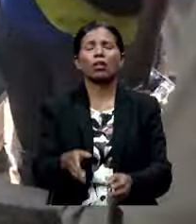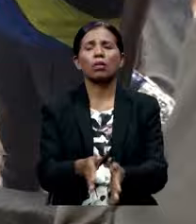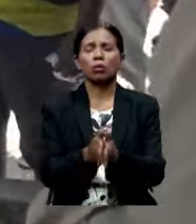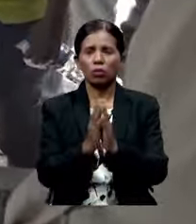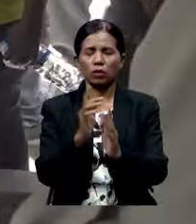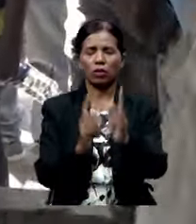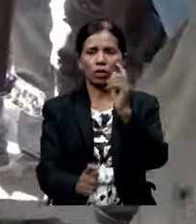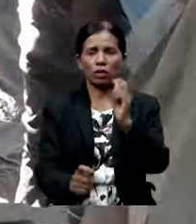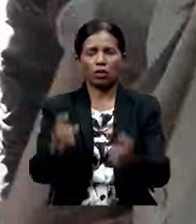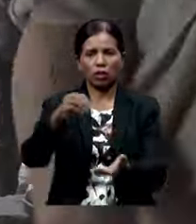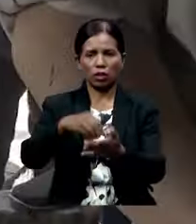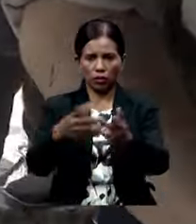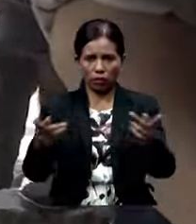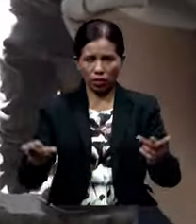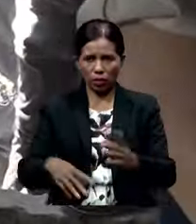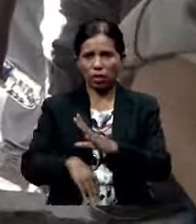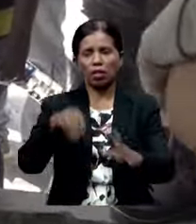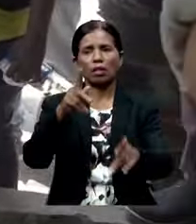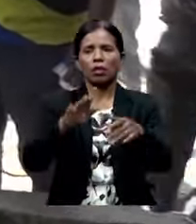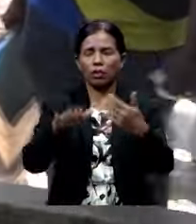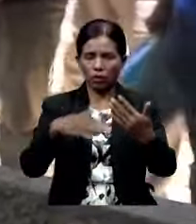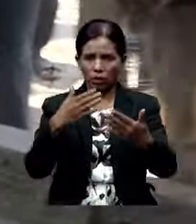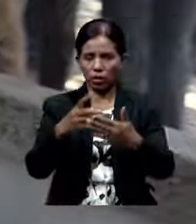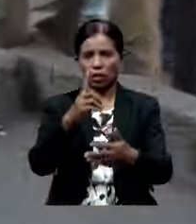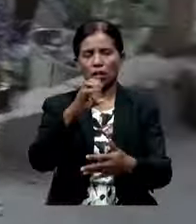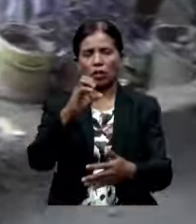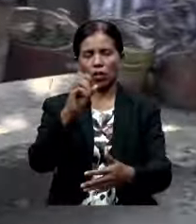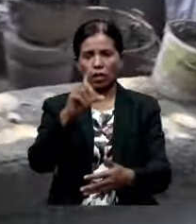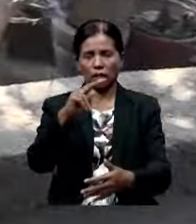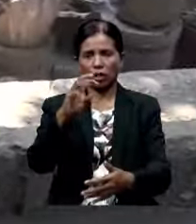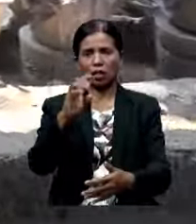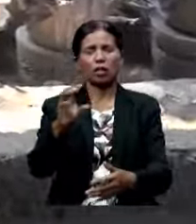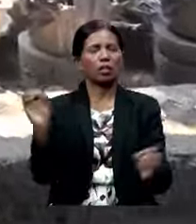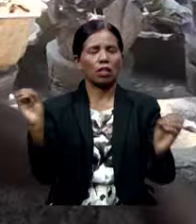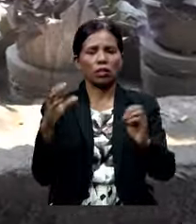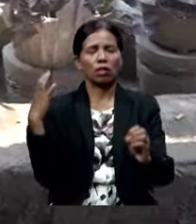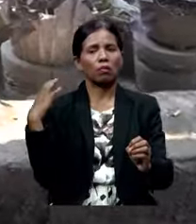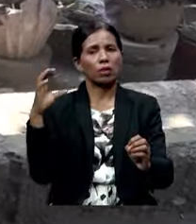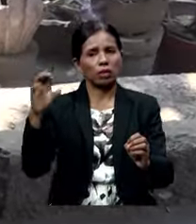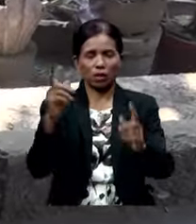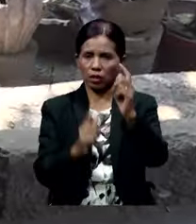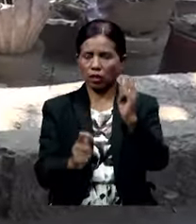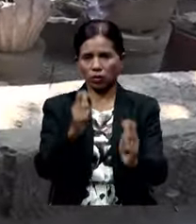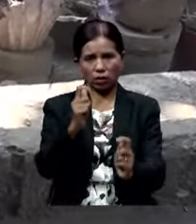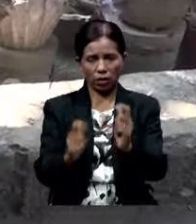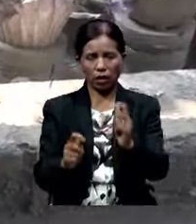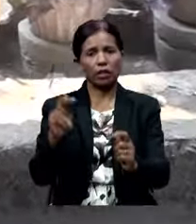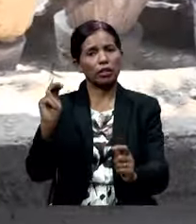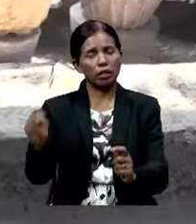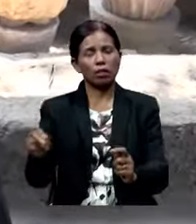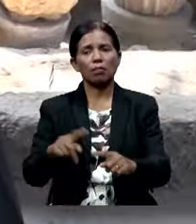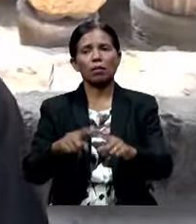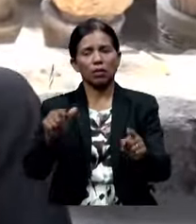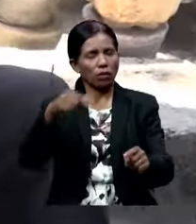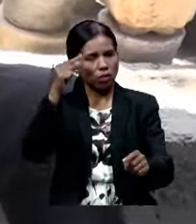tribunal atu cria condição antes a sair população de Olindo explica ne la os competência tribunal recurso nian mas bem ne governo